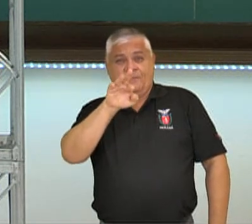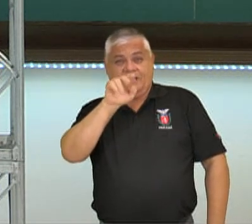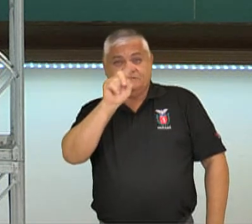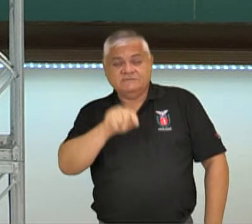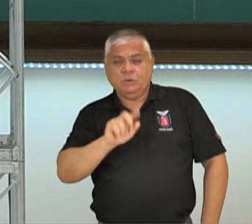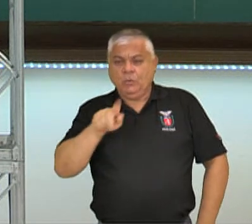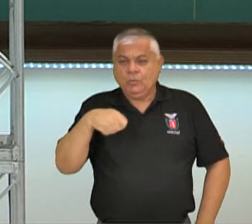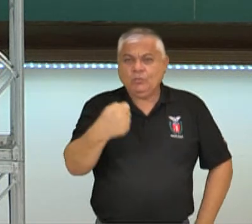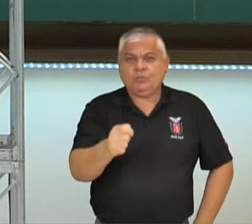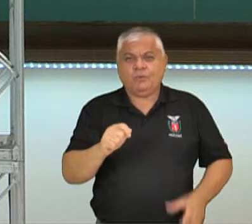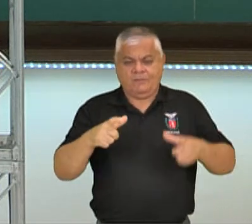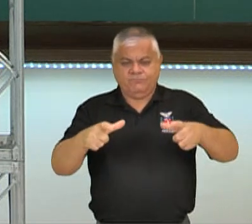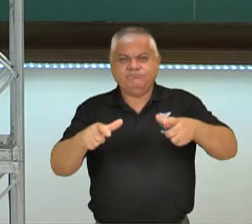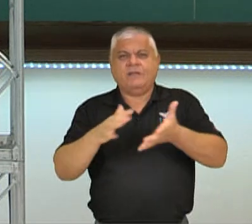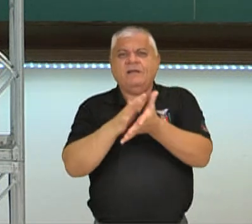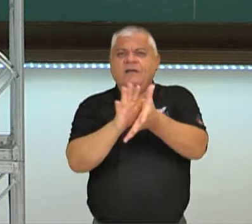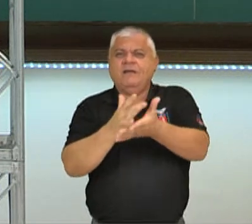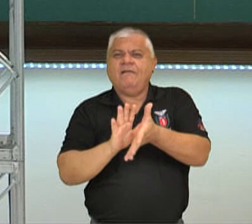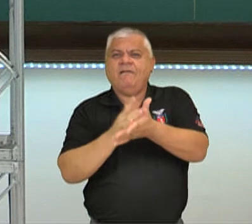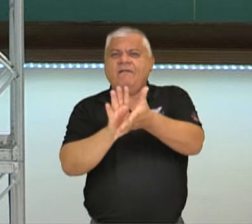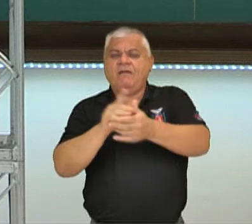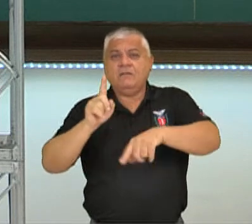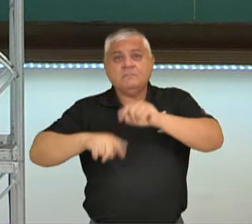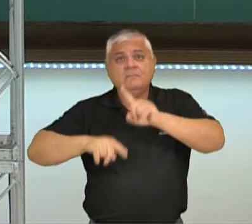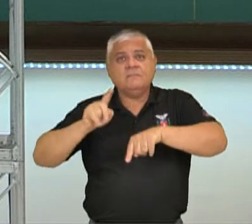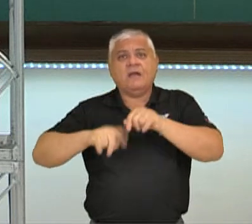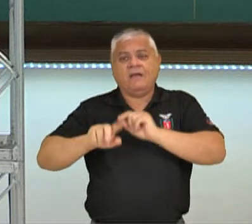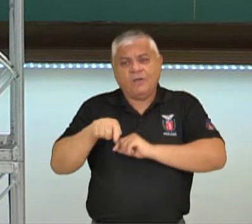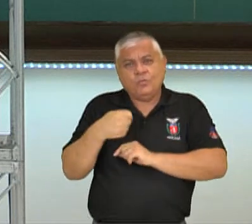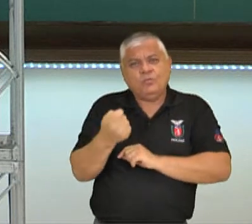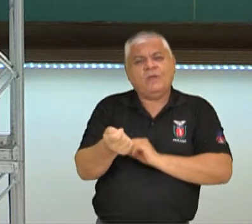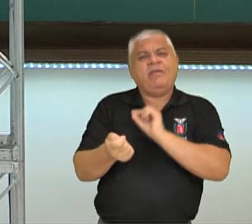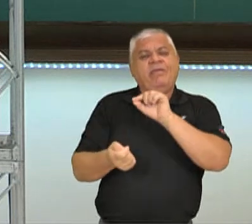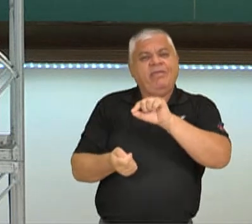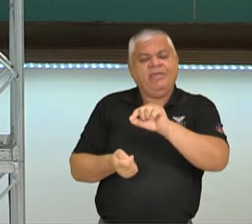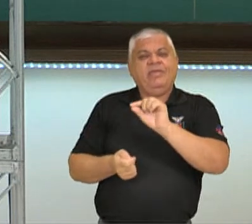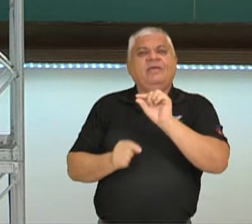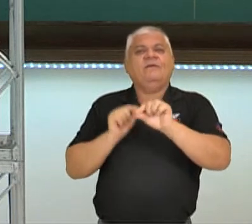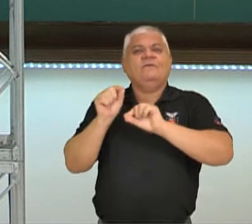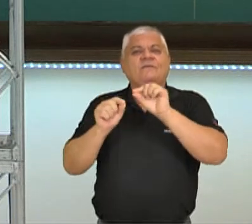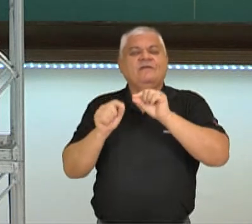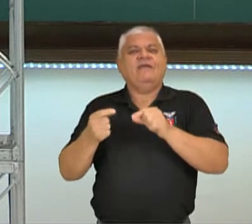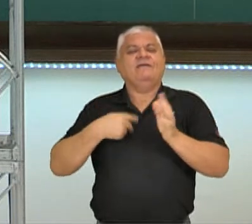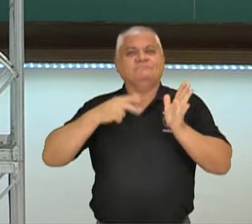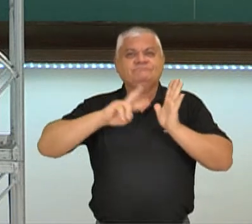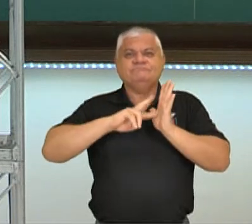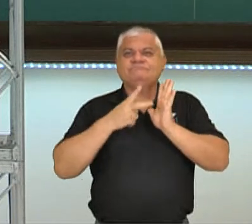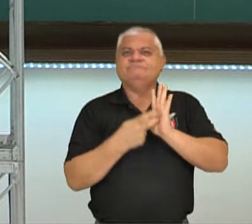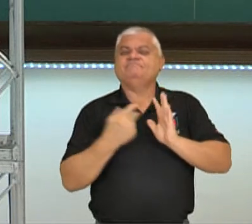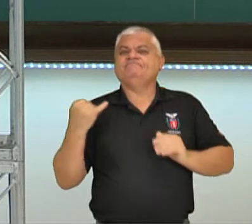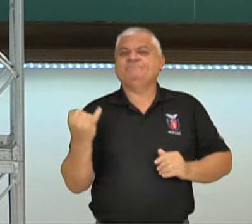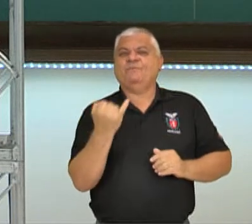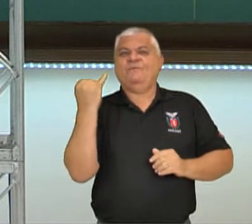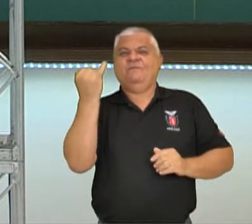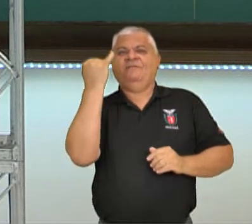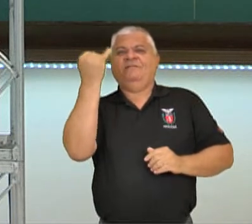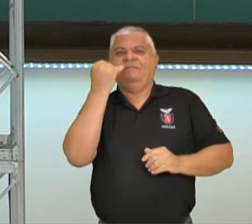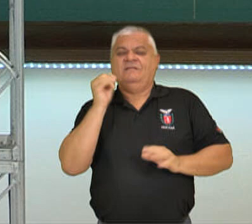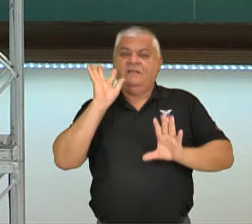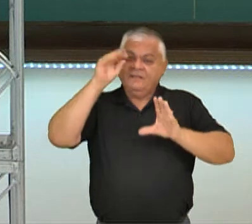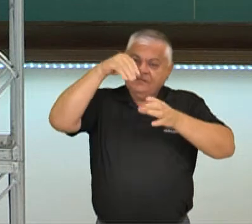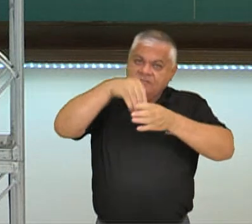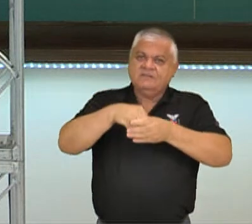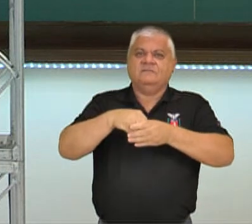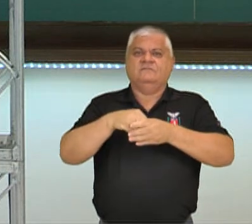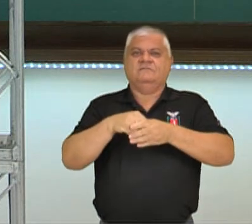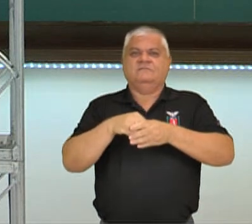pandeiro como um instrumento, né, que, vamos dizer, tem um significado importante, né,